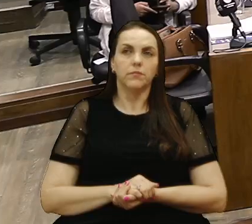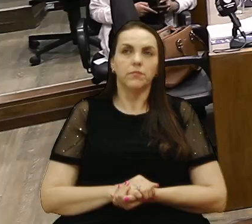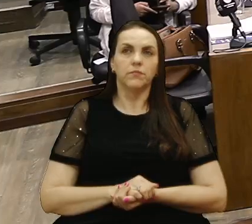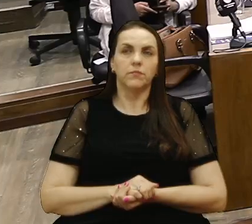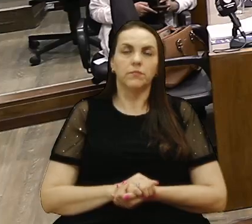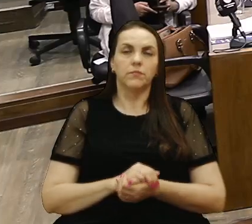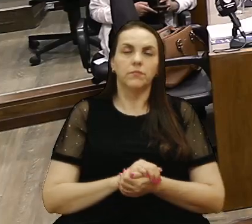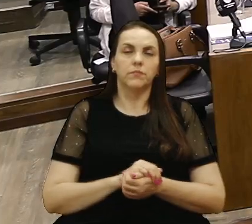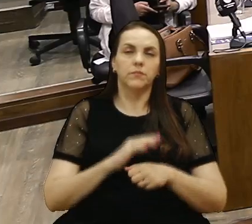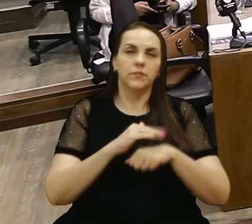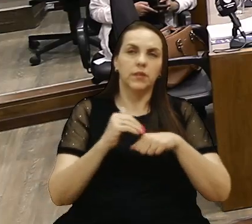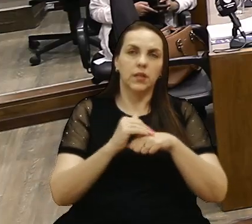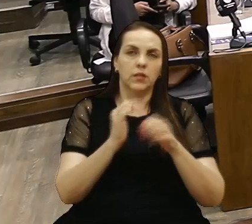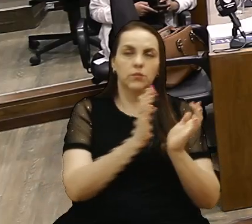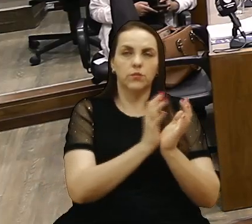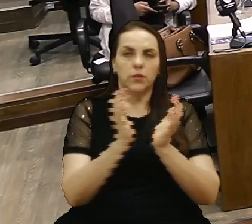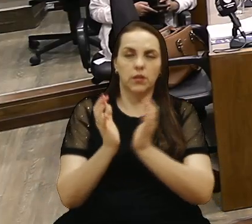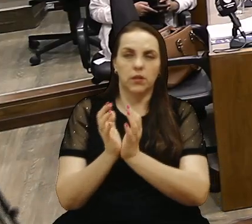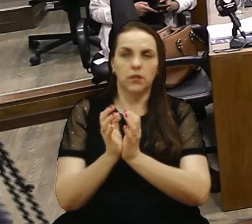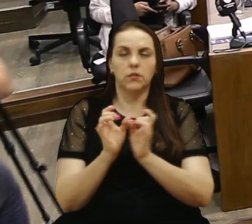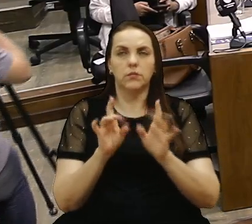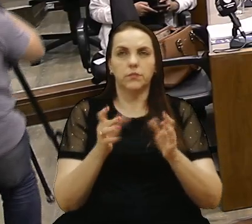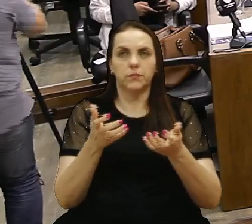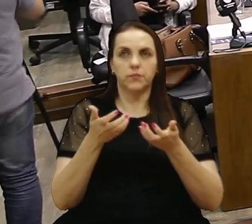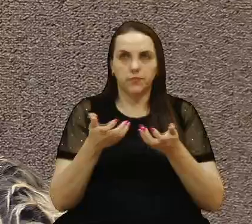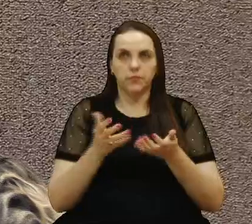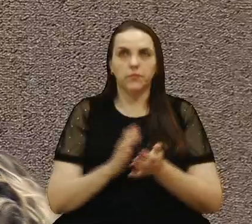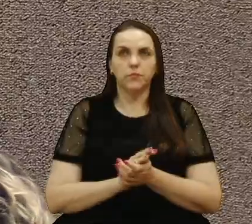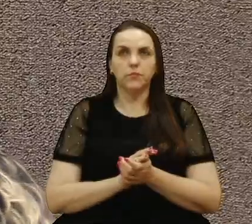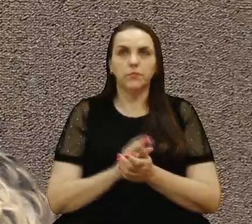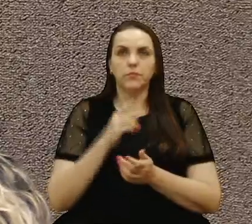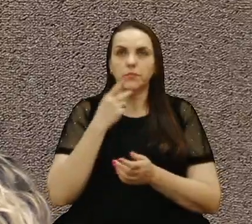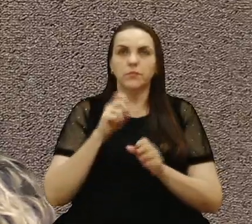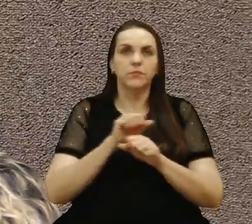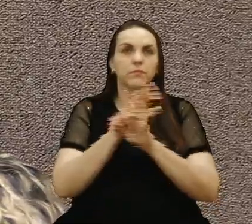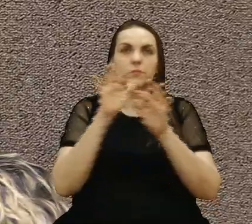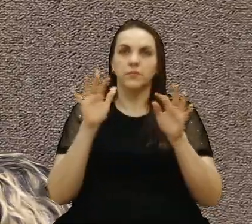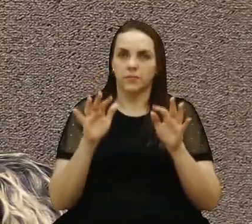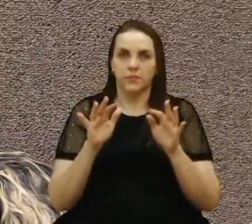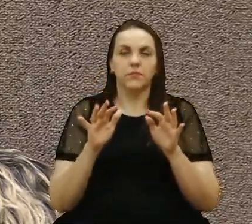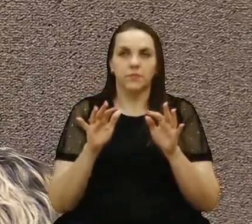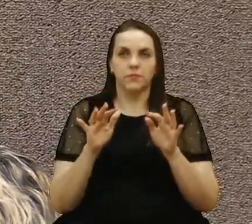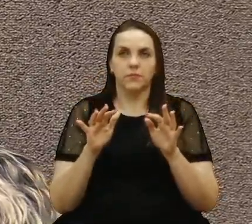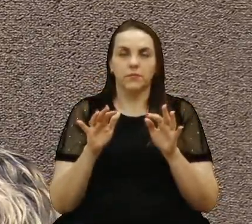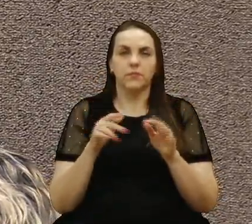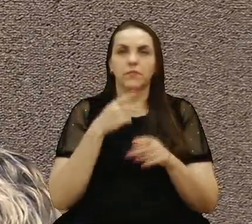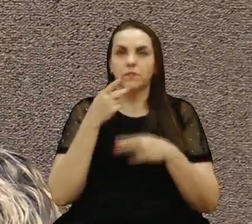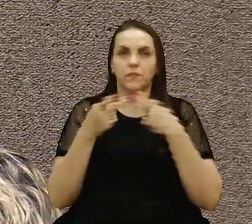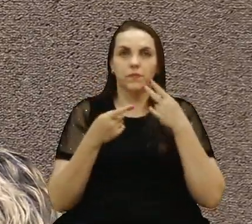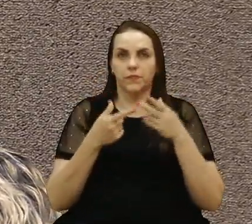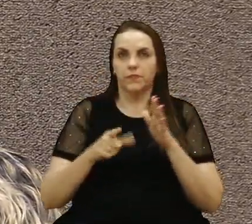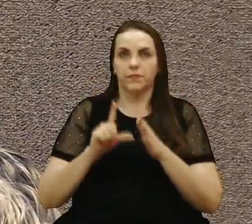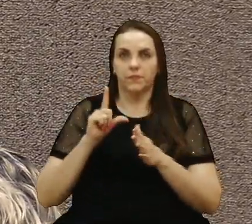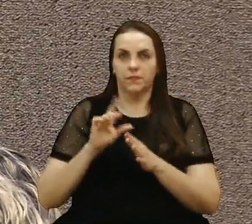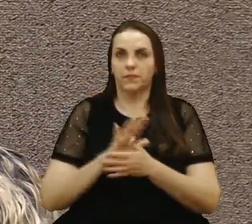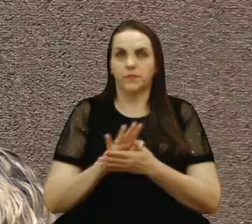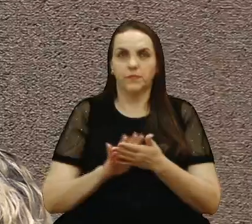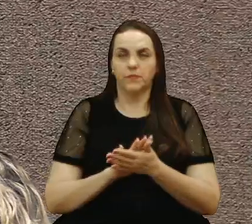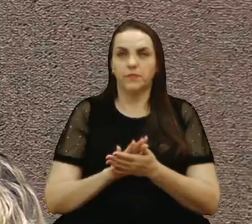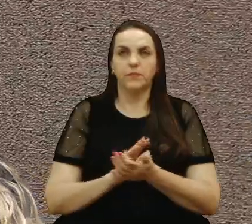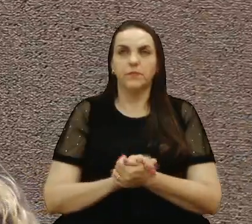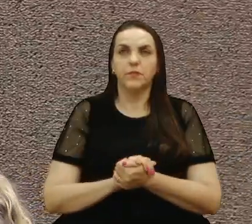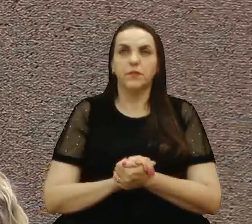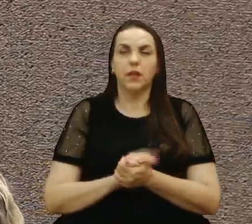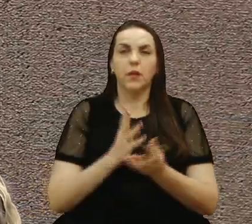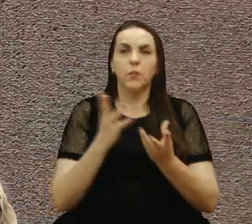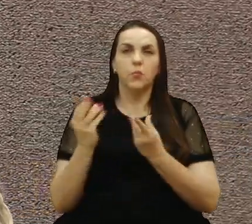queridos colegas, eu só queria deixar clara uma situação que não foi falado antes, né? Tem muita gente